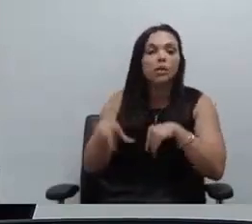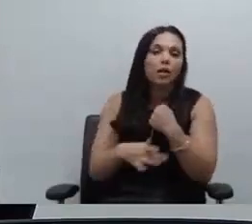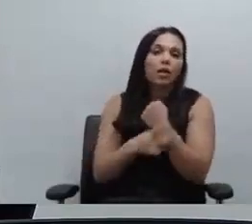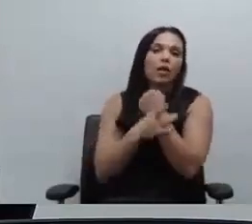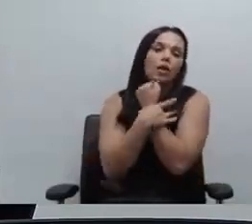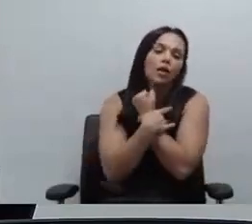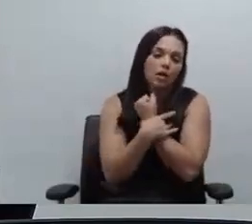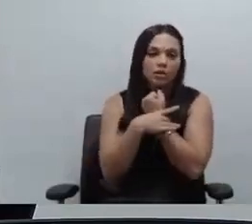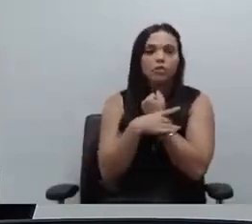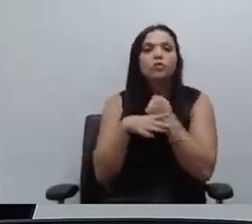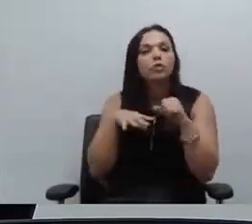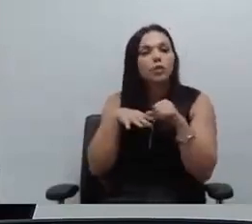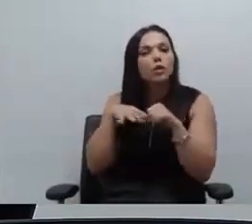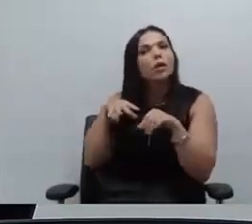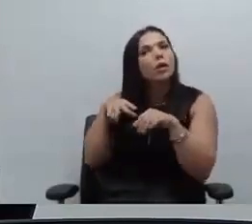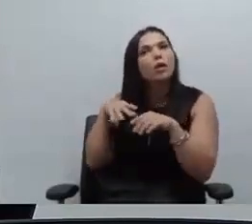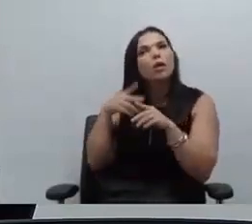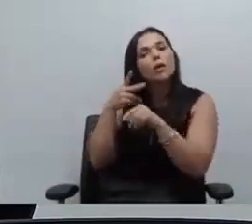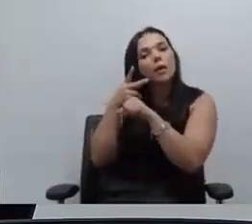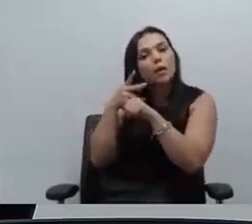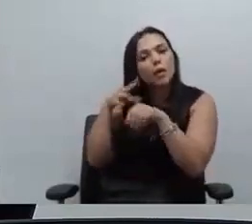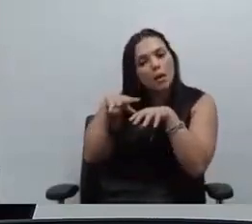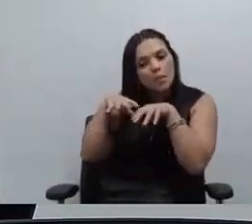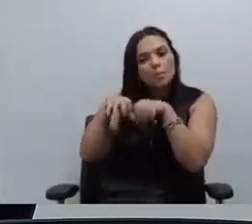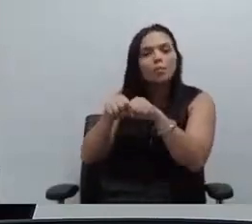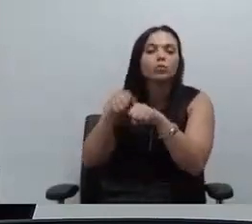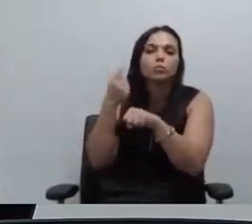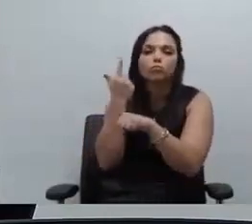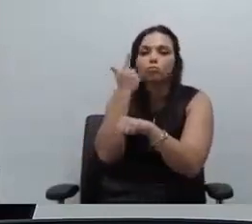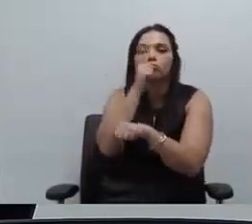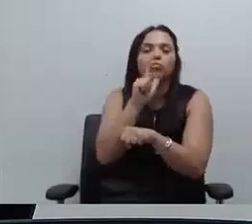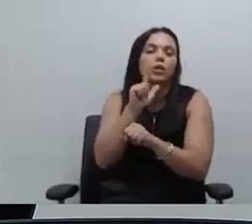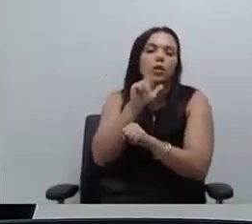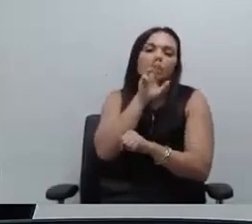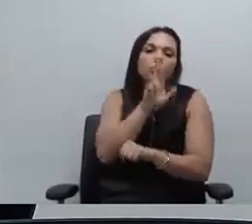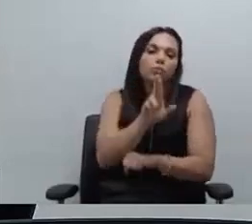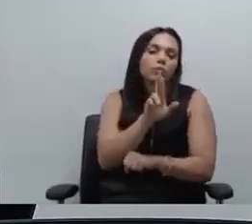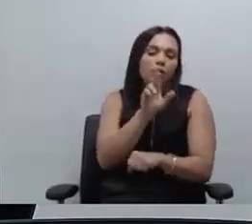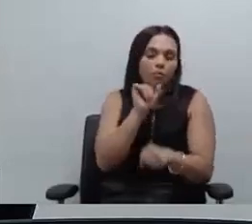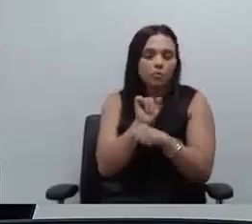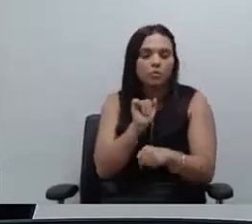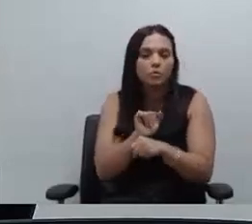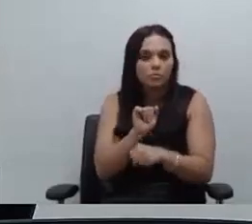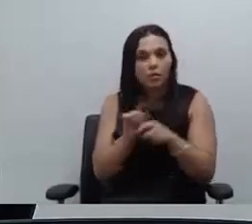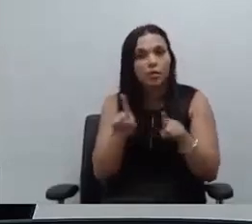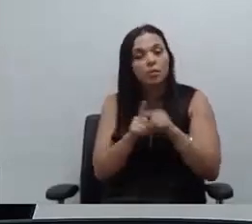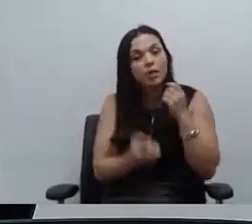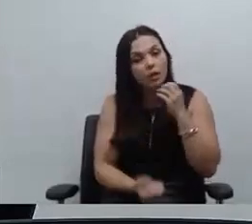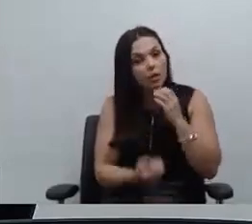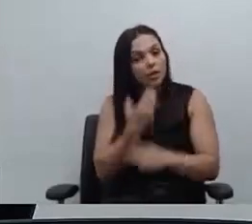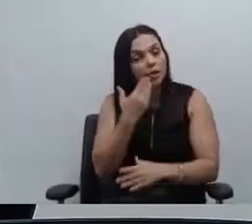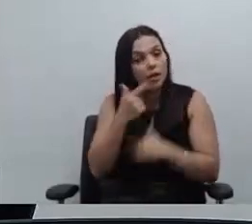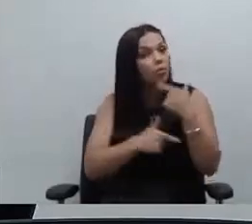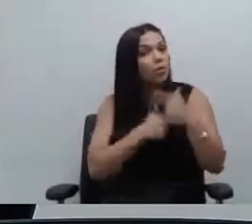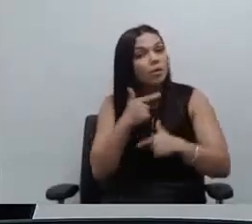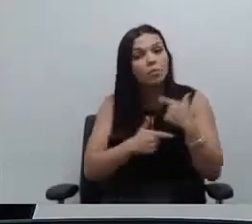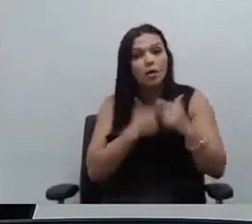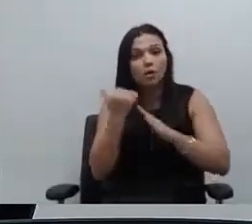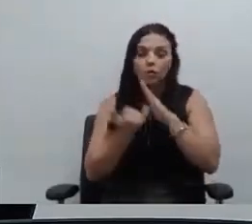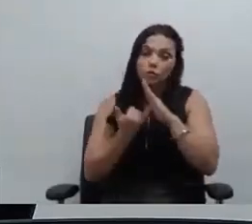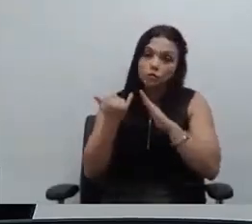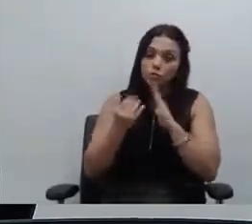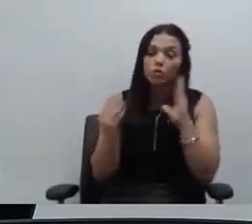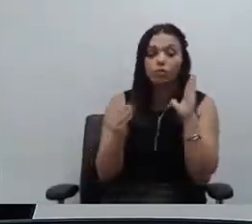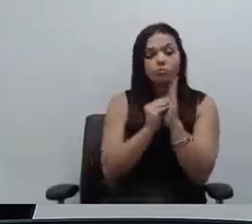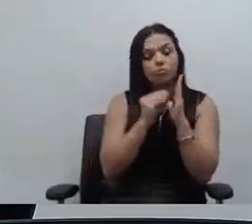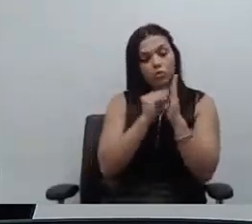coesão na busca pelo resultado esperado. C. Seja criado e implementado um plano de trabalho institucional do monitoramento que inclua o